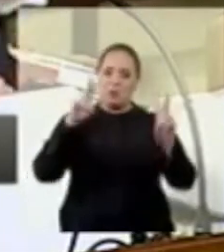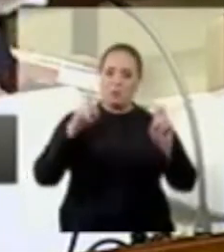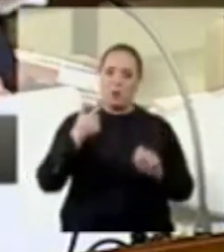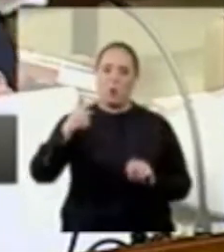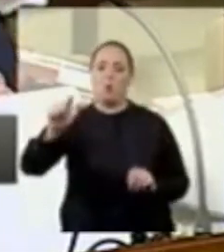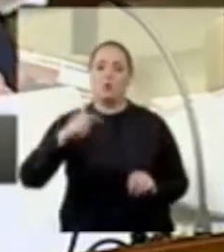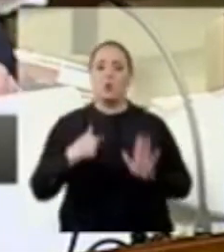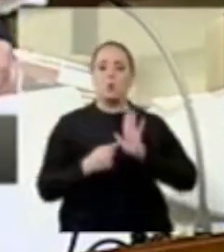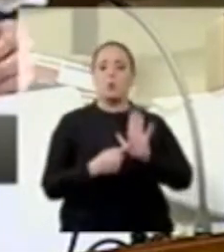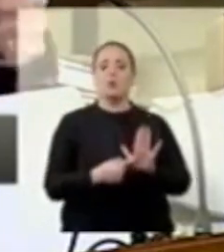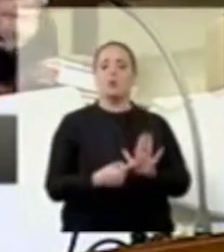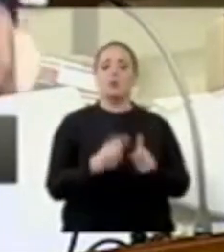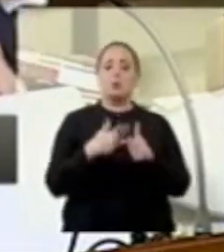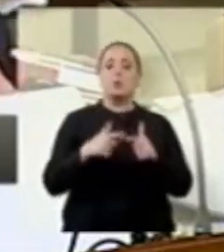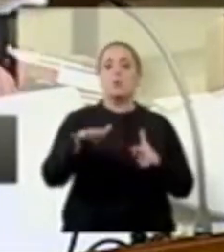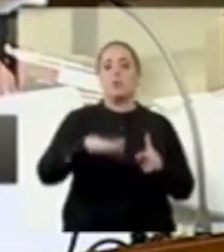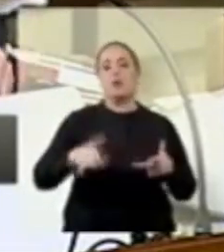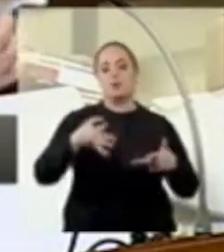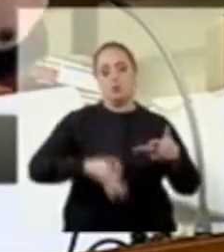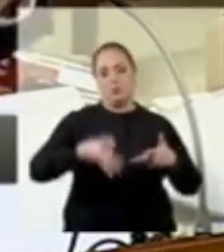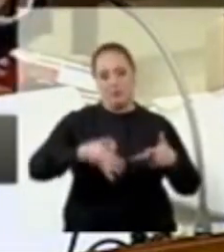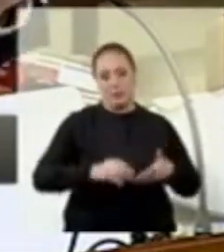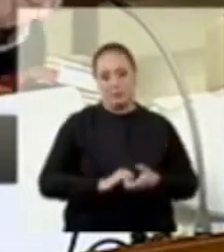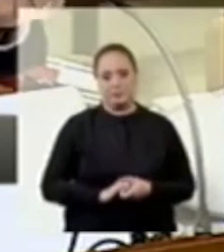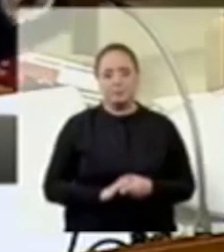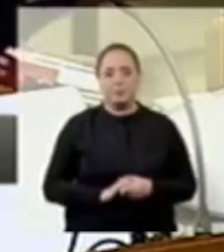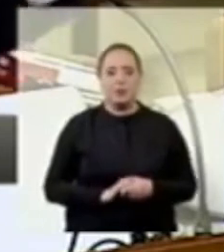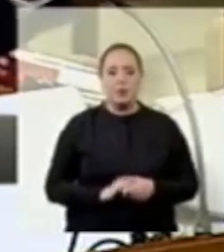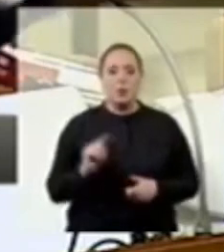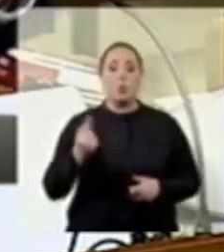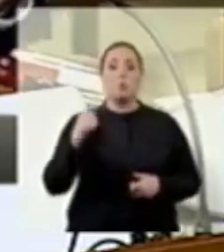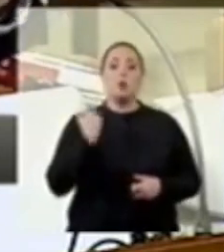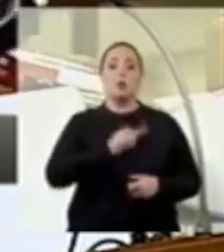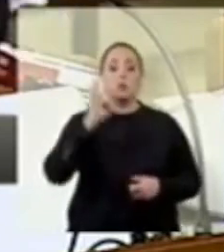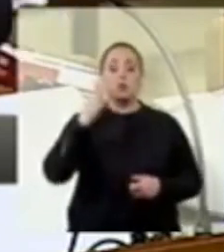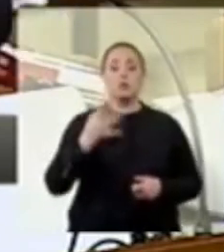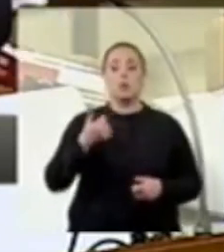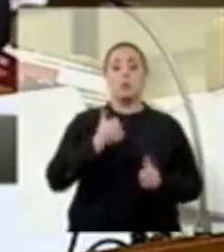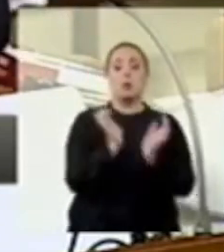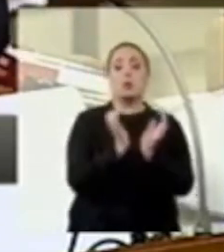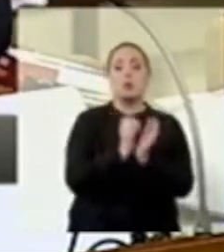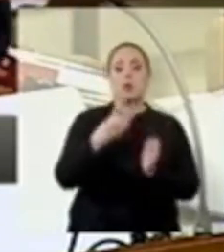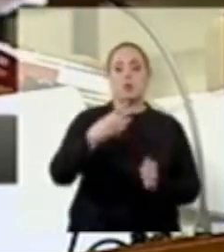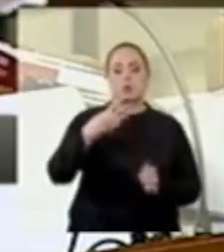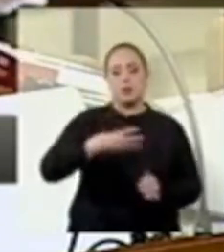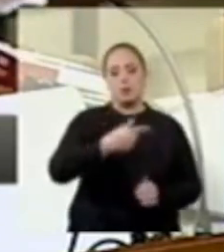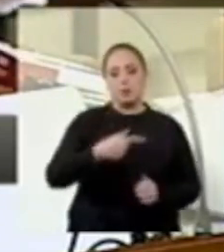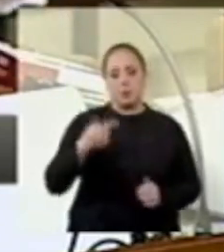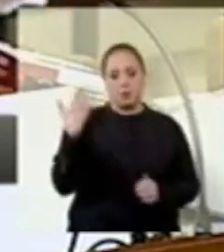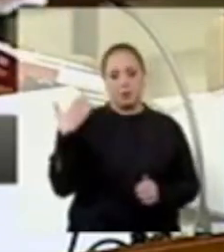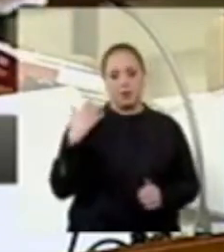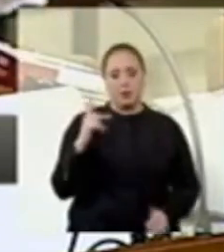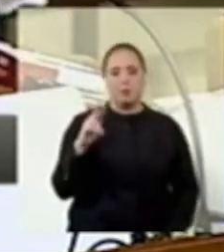as mazelas do próprio judiciário uma delas nós decidimos na primeira turma três semanas atrás o caso do propinoduto do rio de